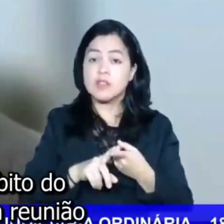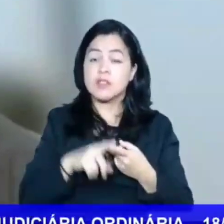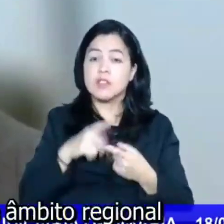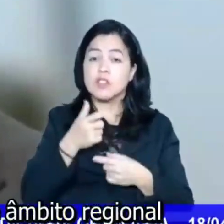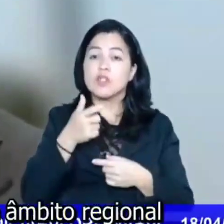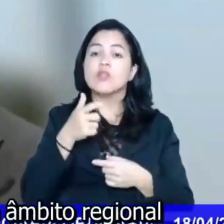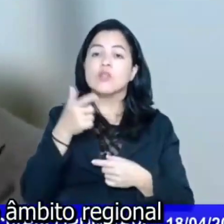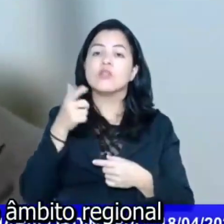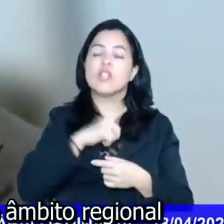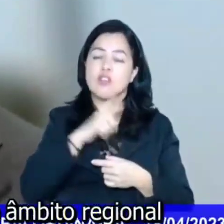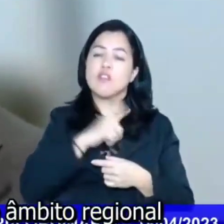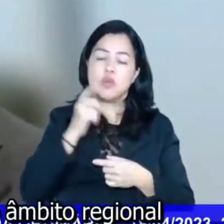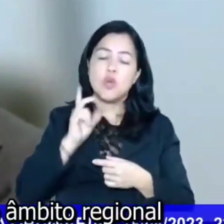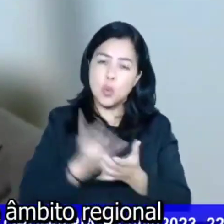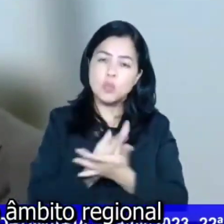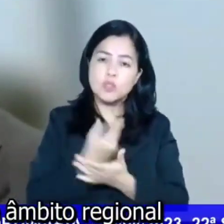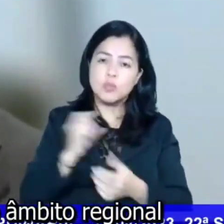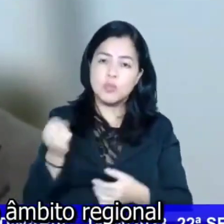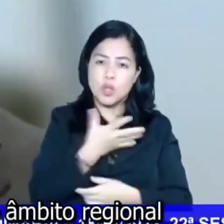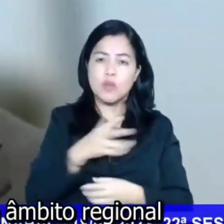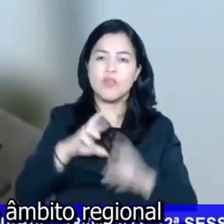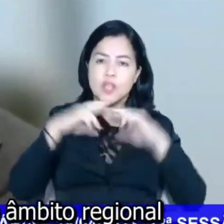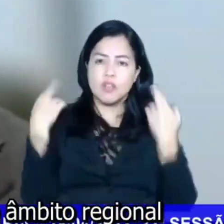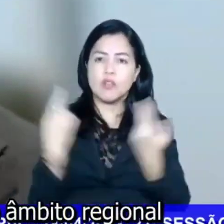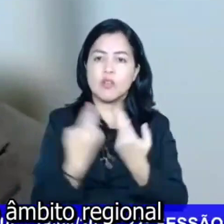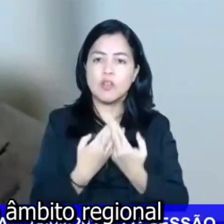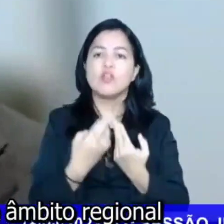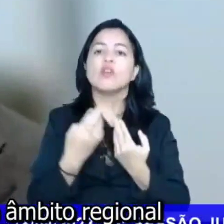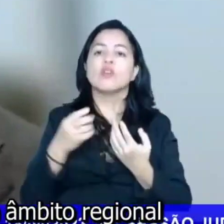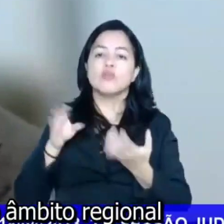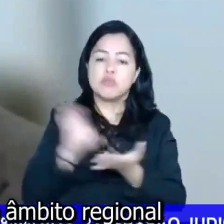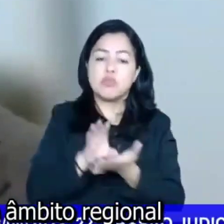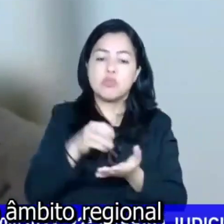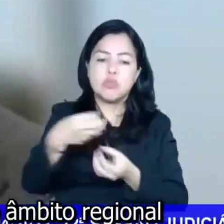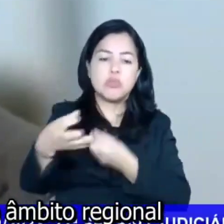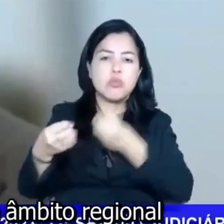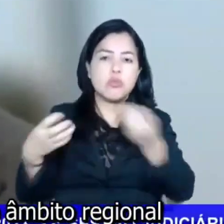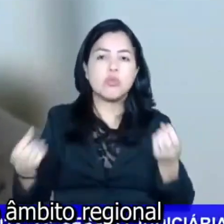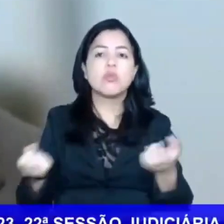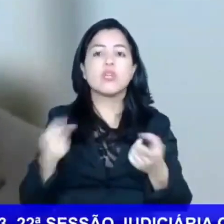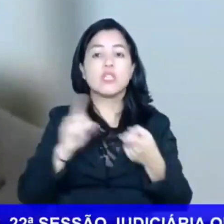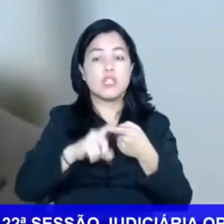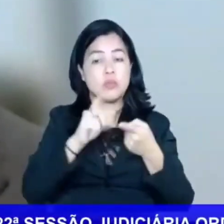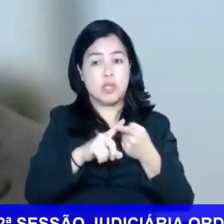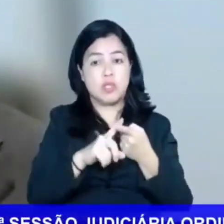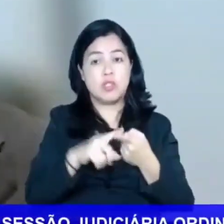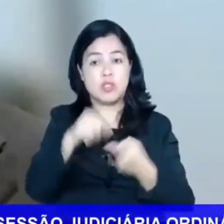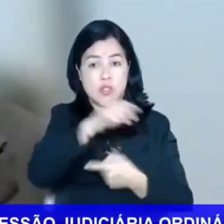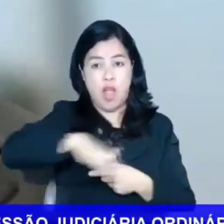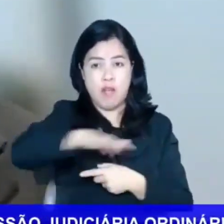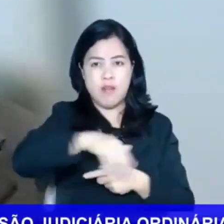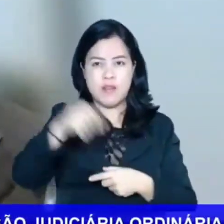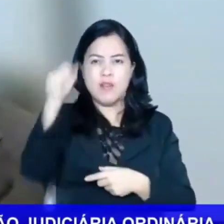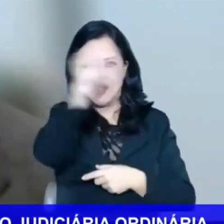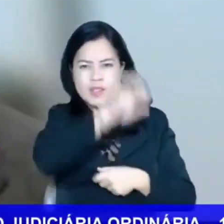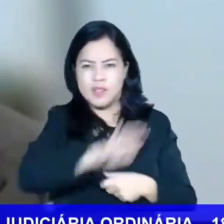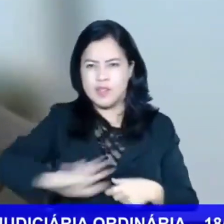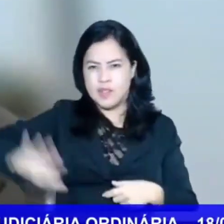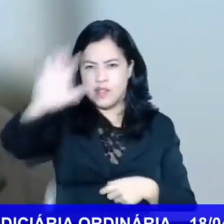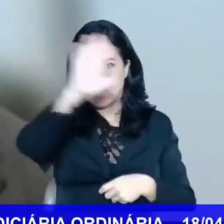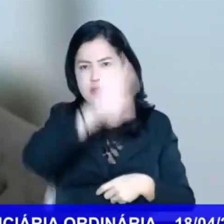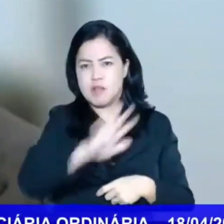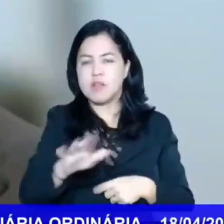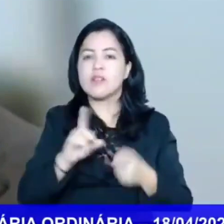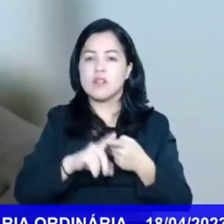reunião para se discutir os critérios de distribuição e no âmbito regional, a aprovação